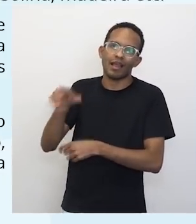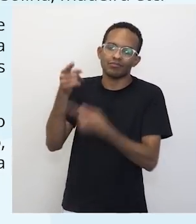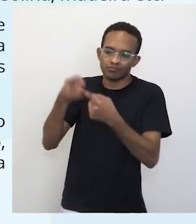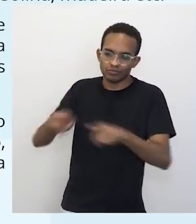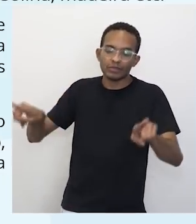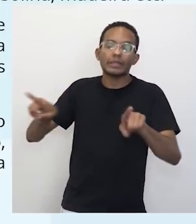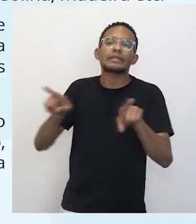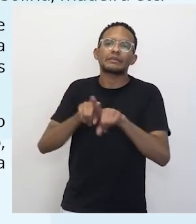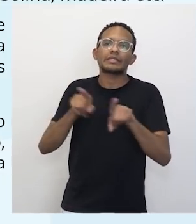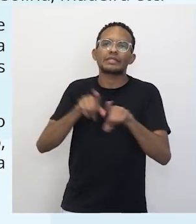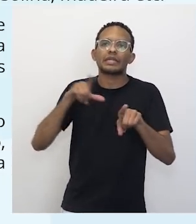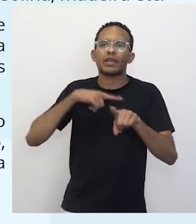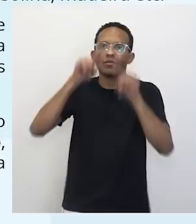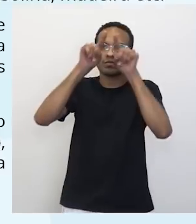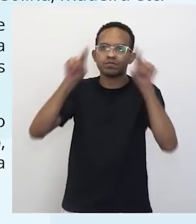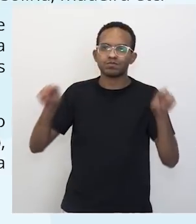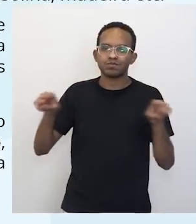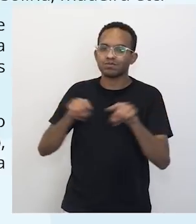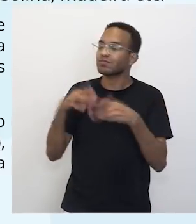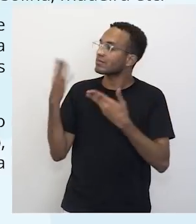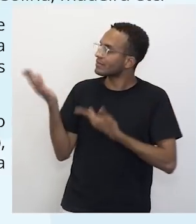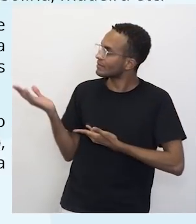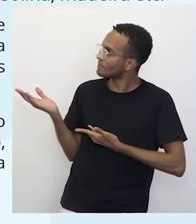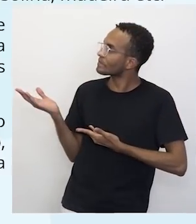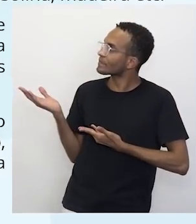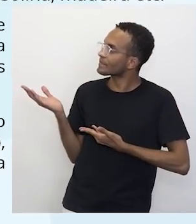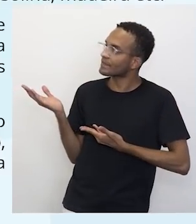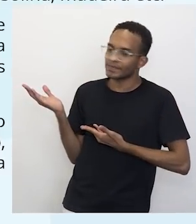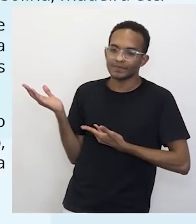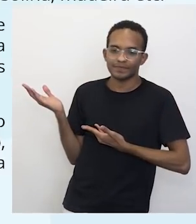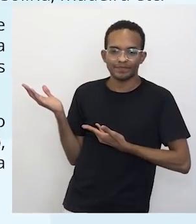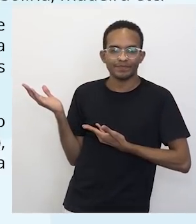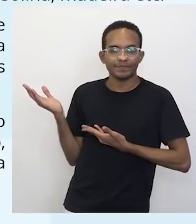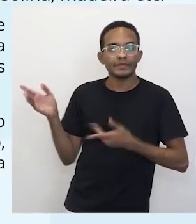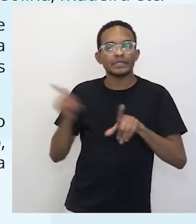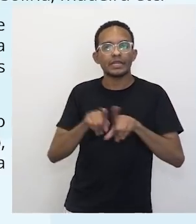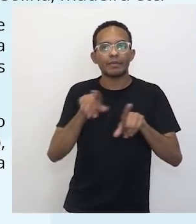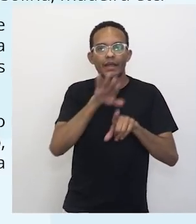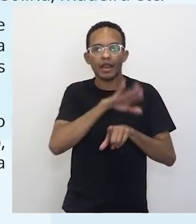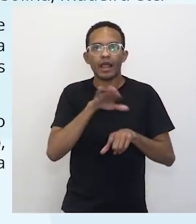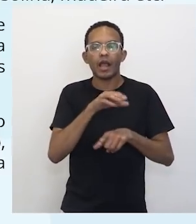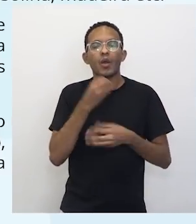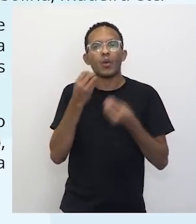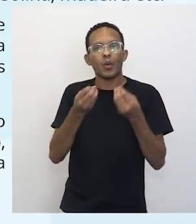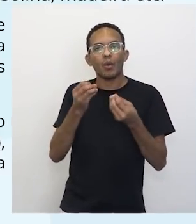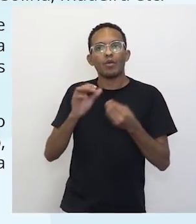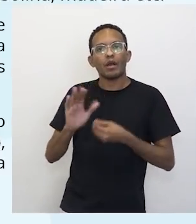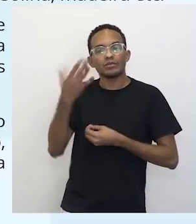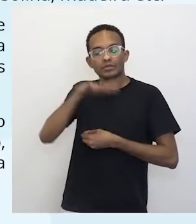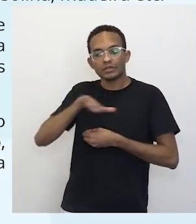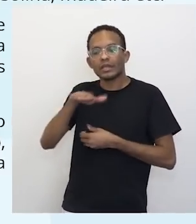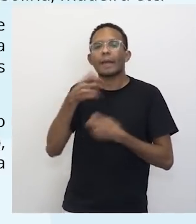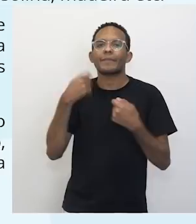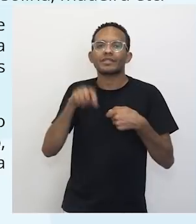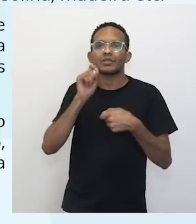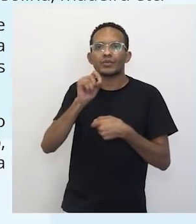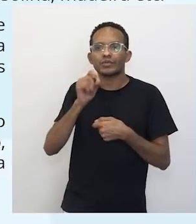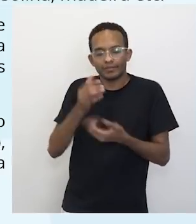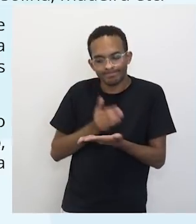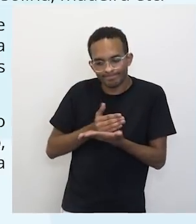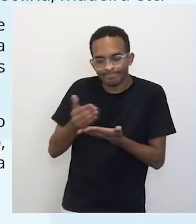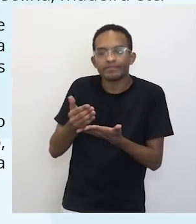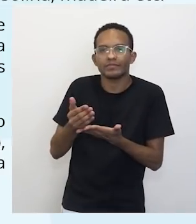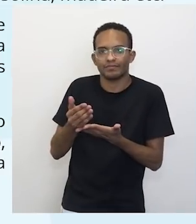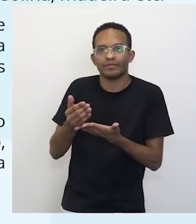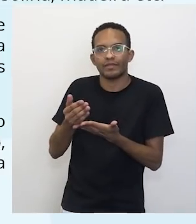Então, eu tenho o triângulo da combustão. Para as reações de combustão ocorrerem, é necessário uma ignição, foi o que eu falei, a